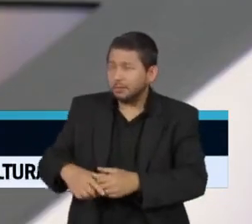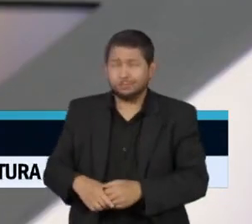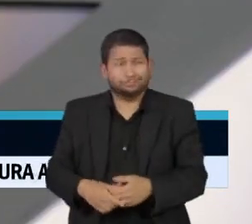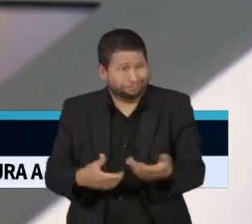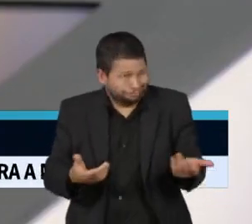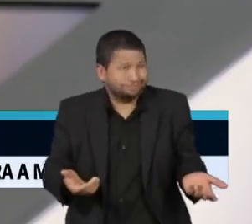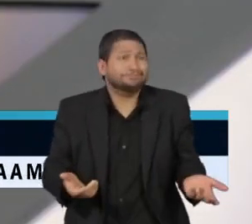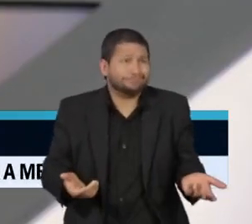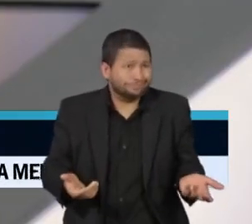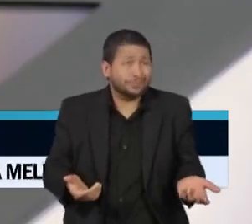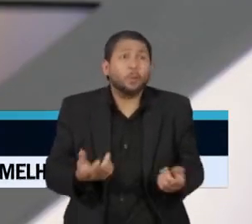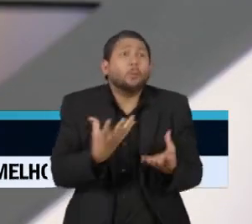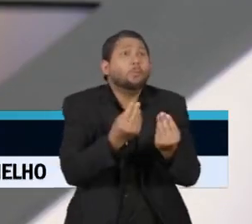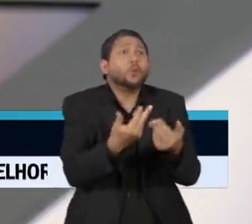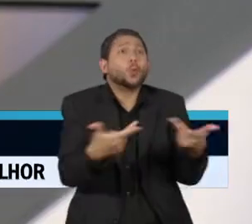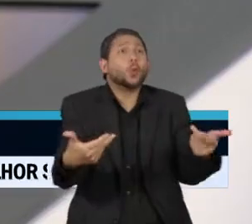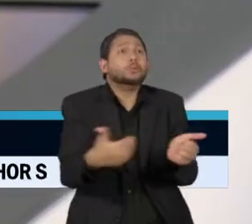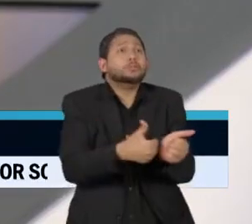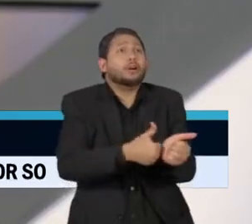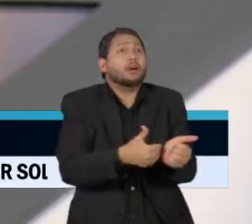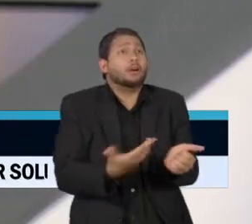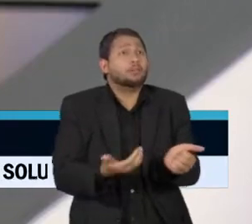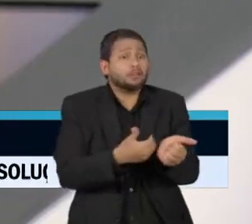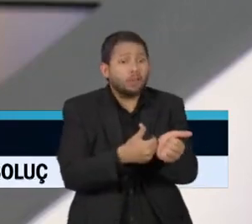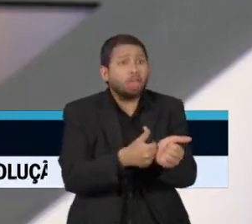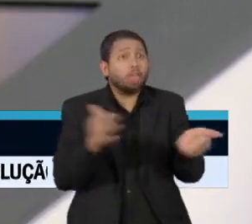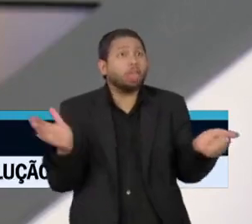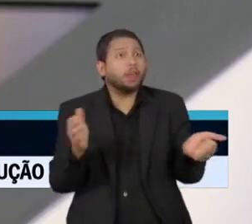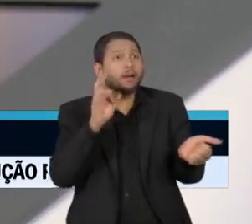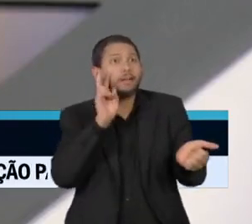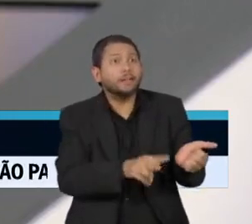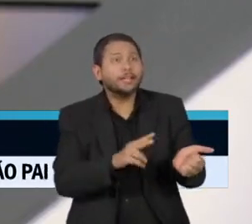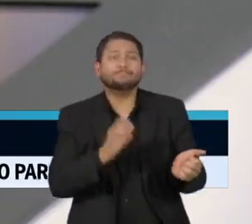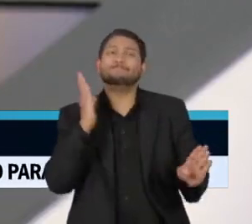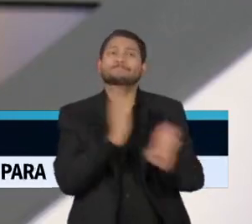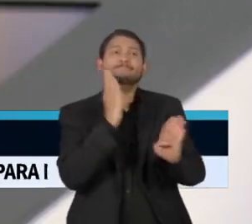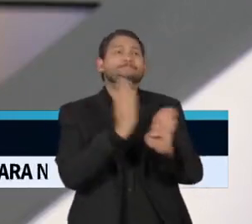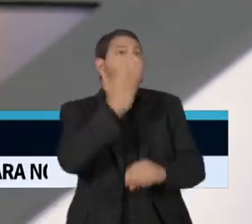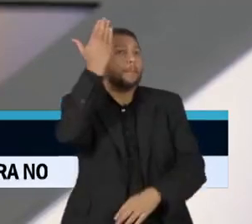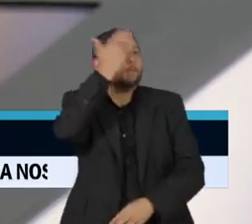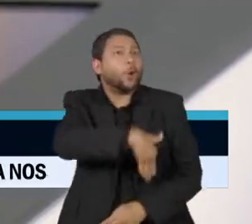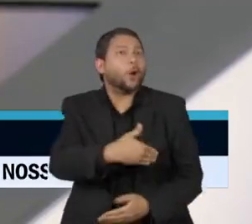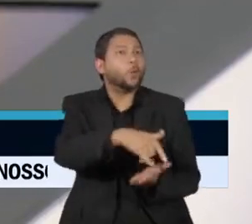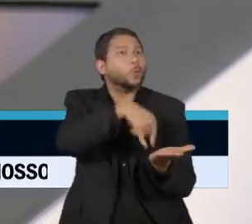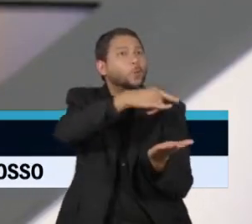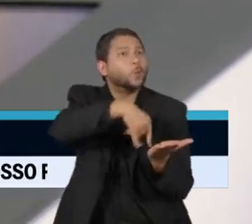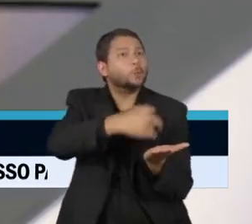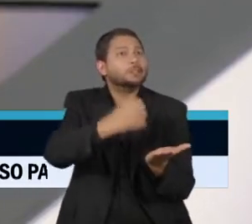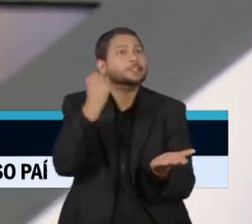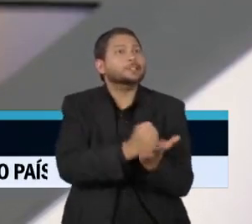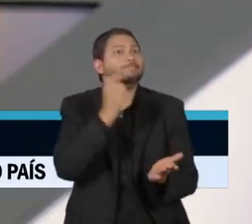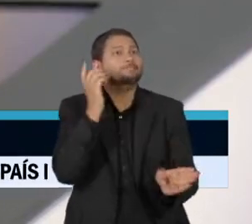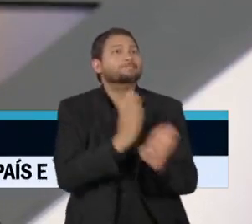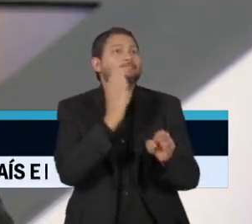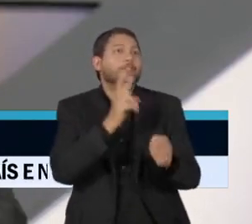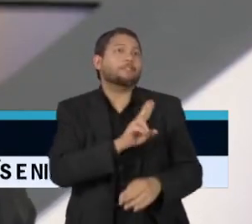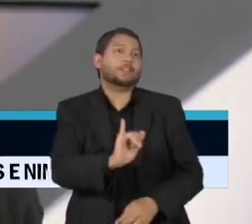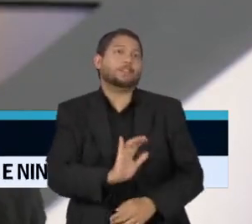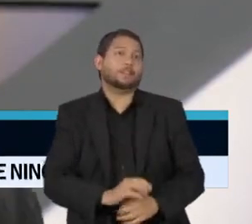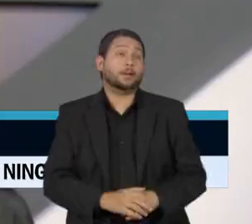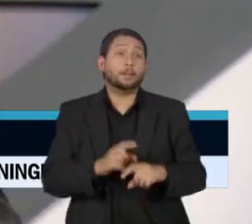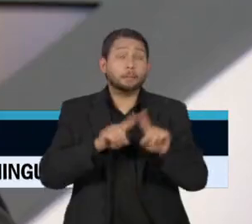essas coisas secretas foram feitas se foram reveladas vai aparecer Muito mais coisa mas eu acho que isso que foi feito agora